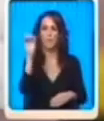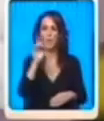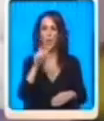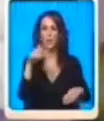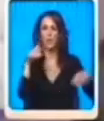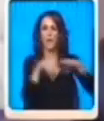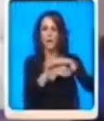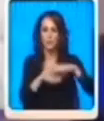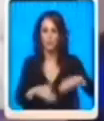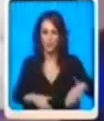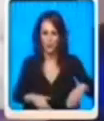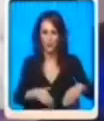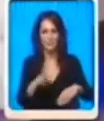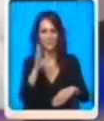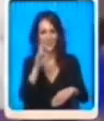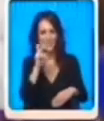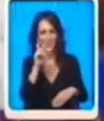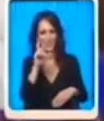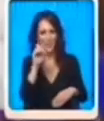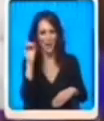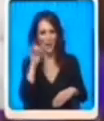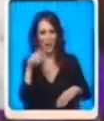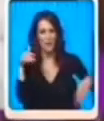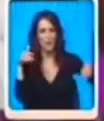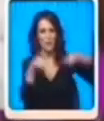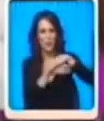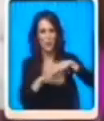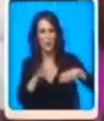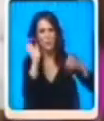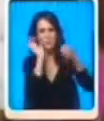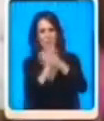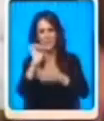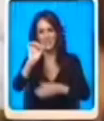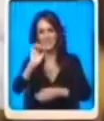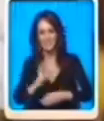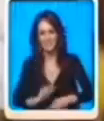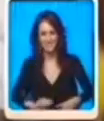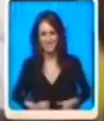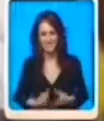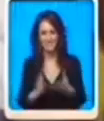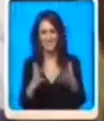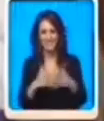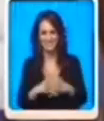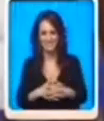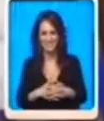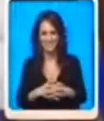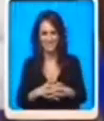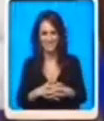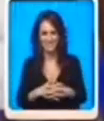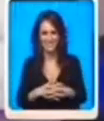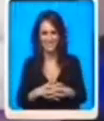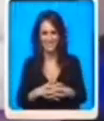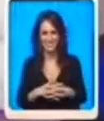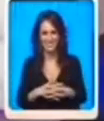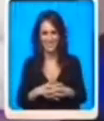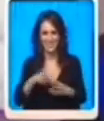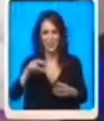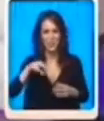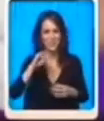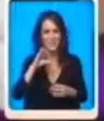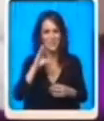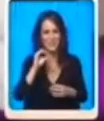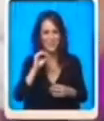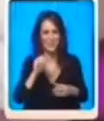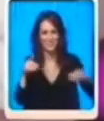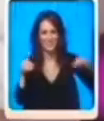Jaló? É isso, é o Jaló. É o marido da Luciana. Nico lá do Jaló. Jaló. E então... Vem